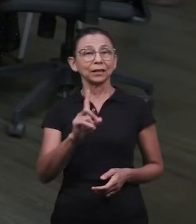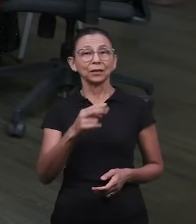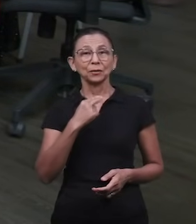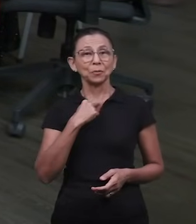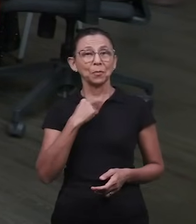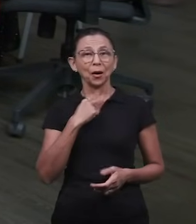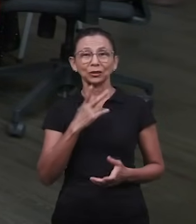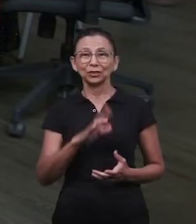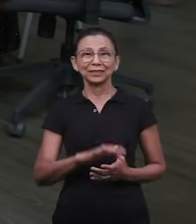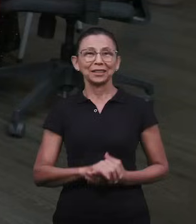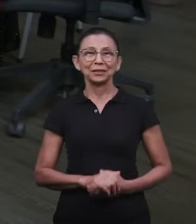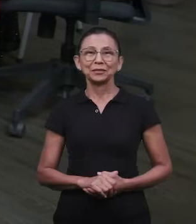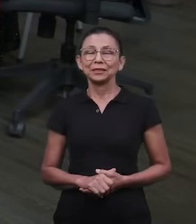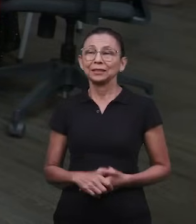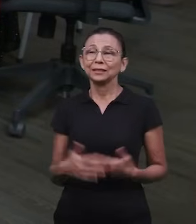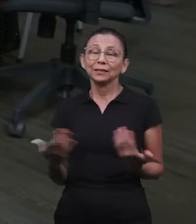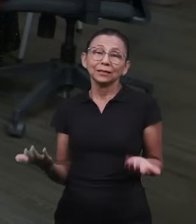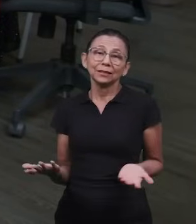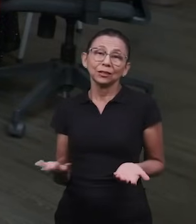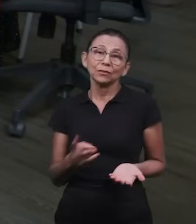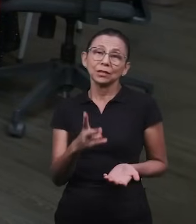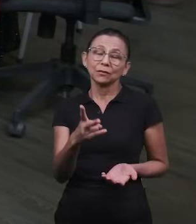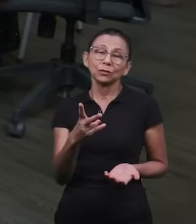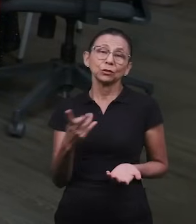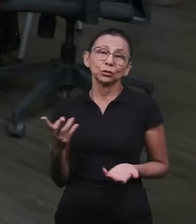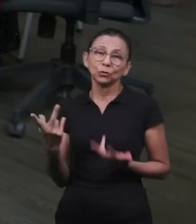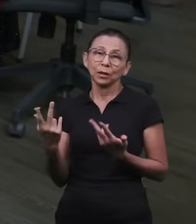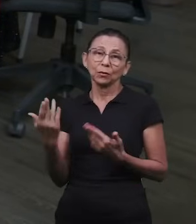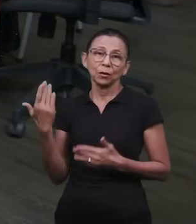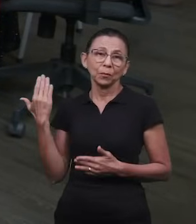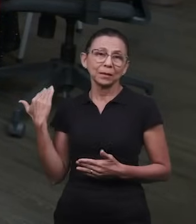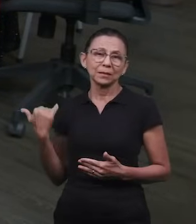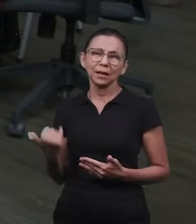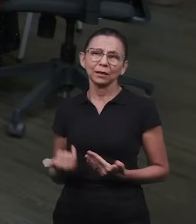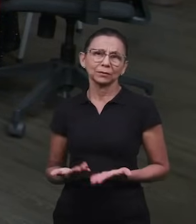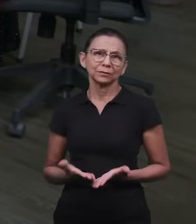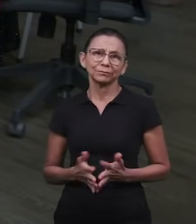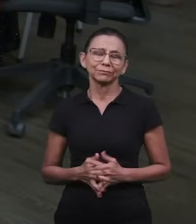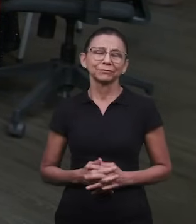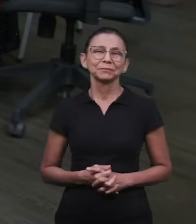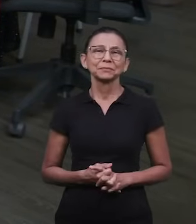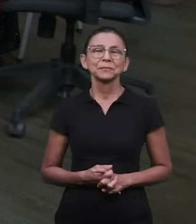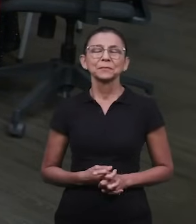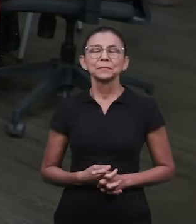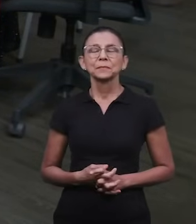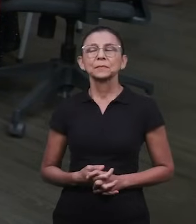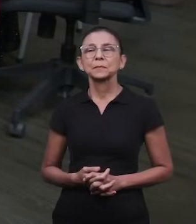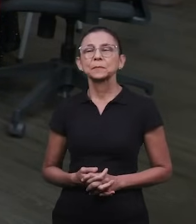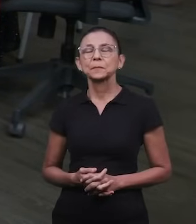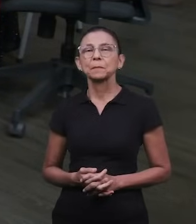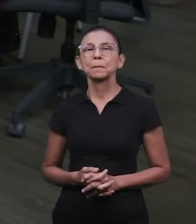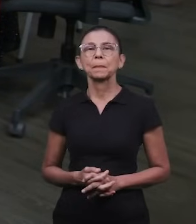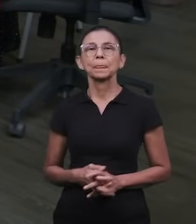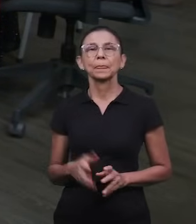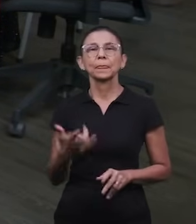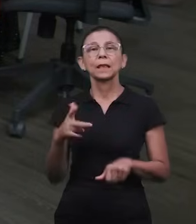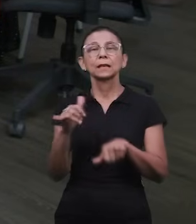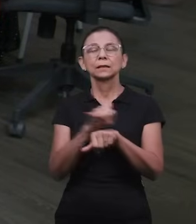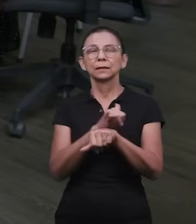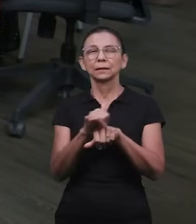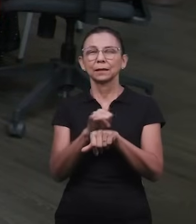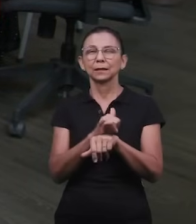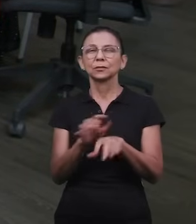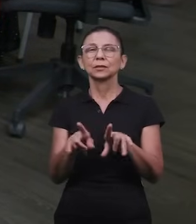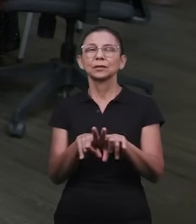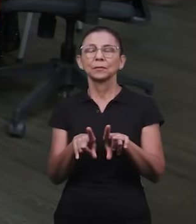que é oprimido. Glória a Deus, igual você era antes, né? Então vai lá pregar para ele que vai ser mais crente que você. Outra coisa estratégica que o